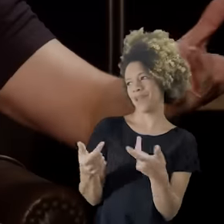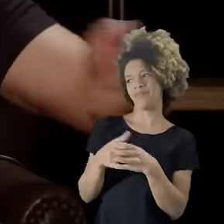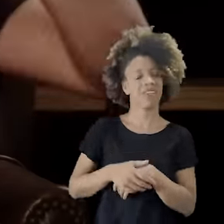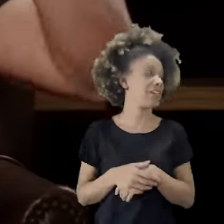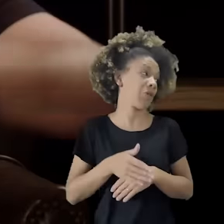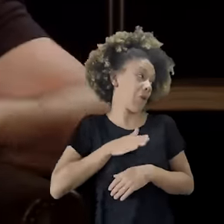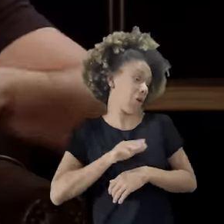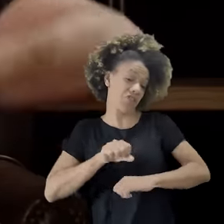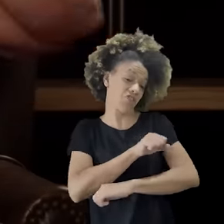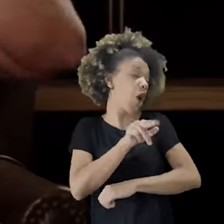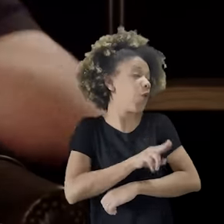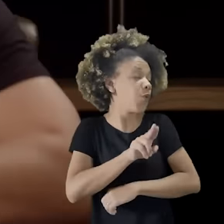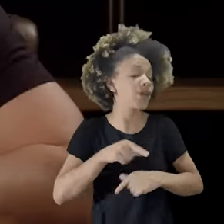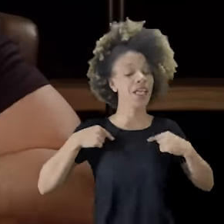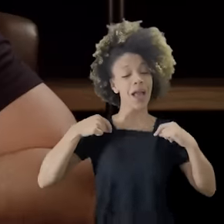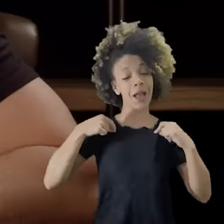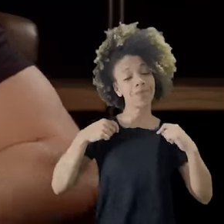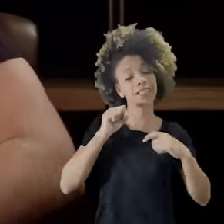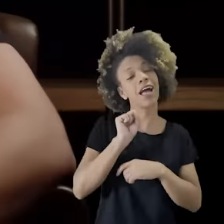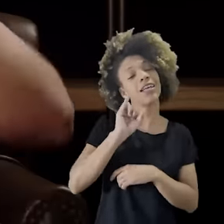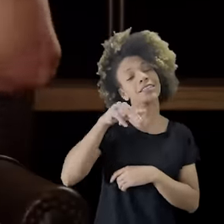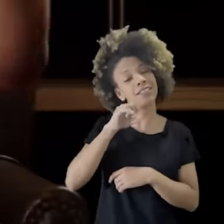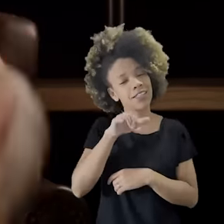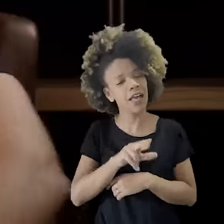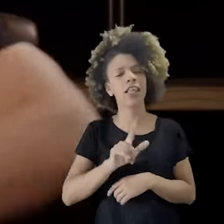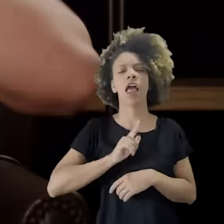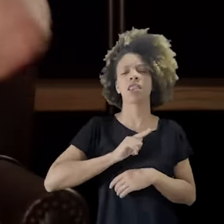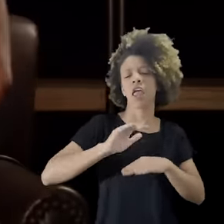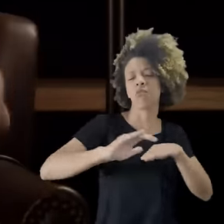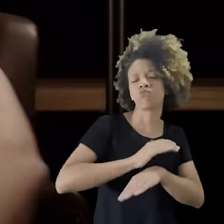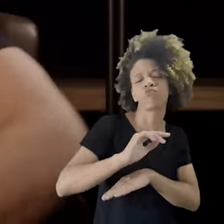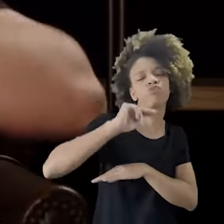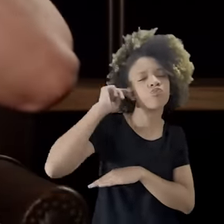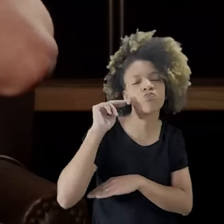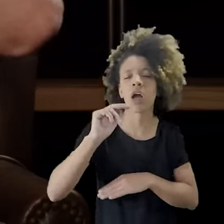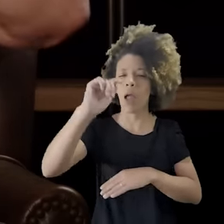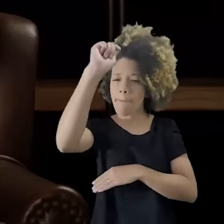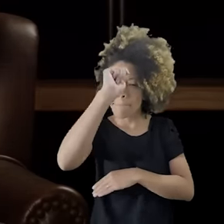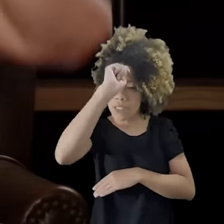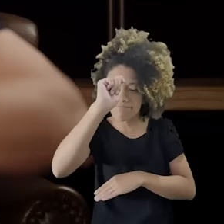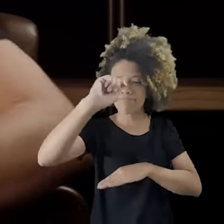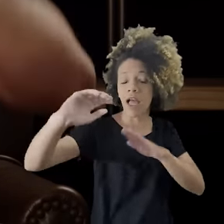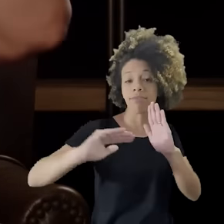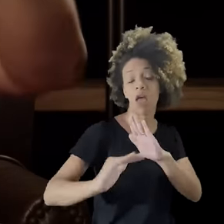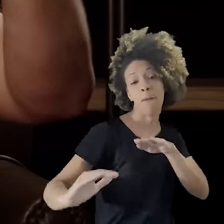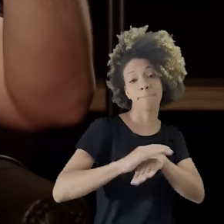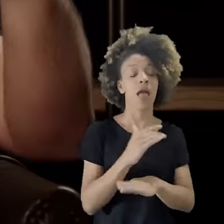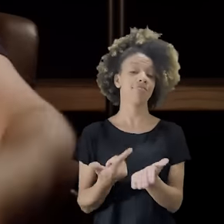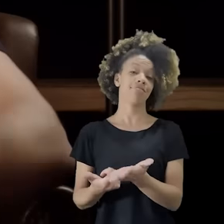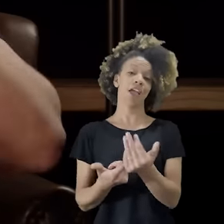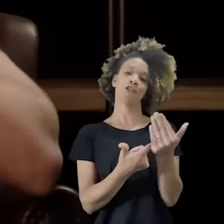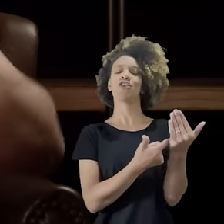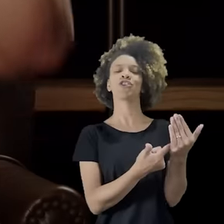quem não gosta de Ferro usa a camiseta da inside tem cueca Tem meia tem da cabeça aos pés